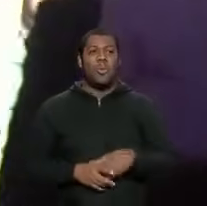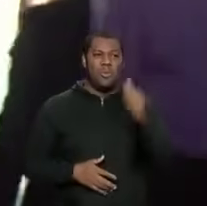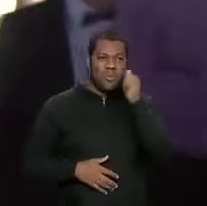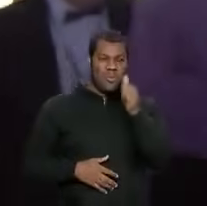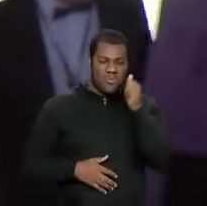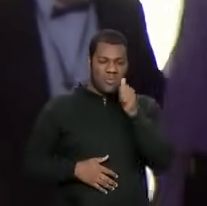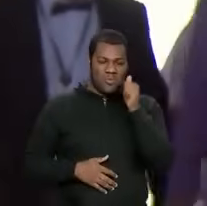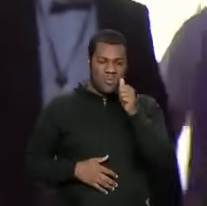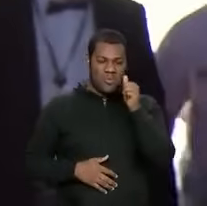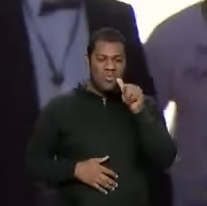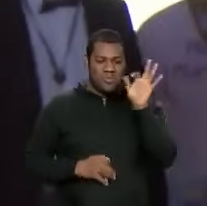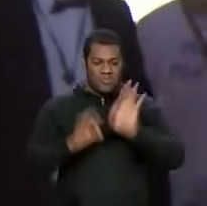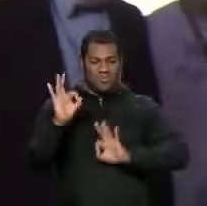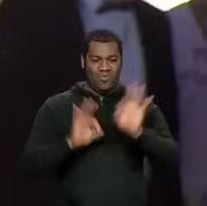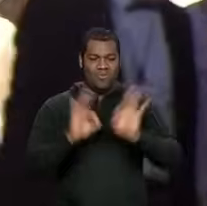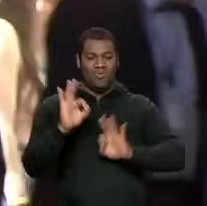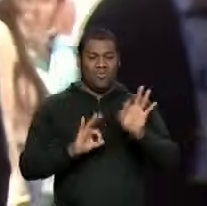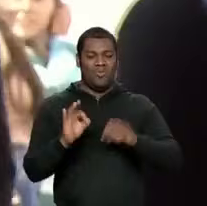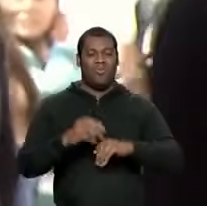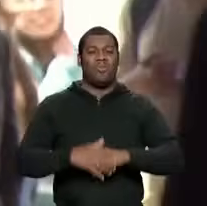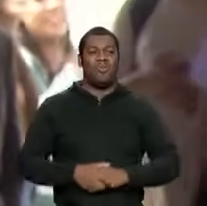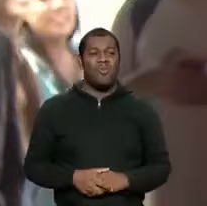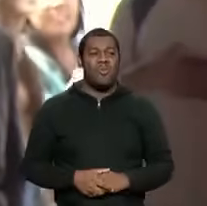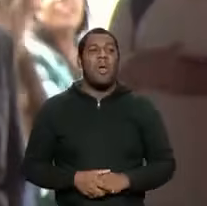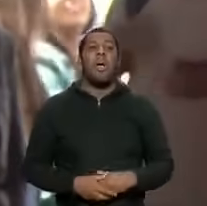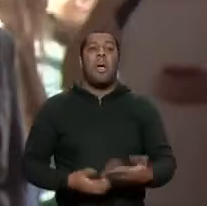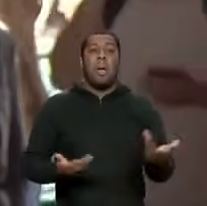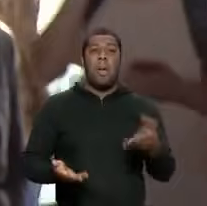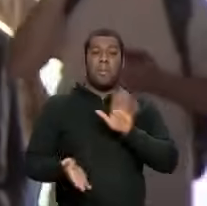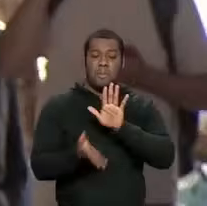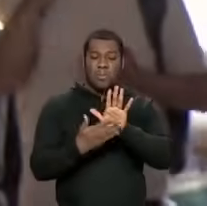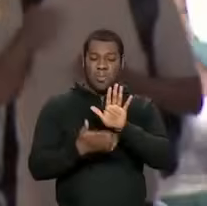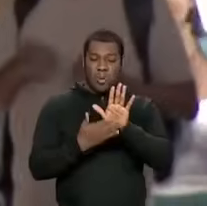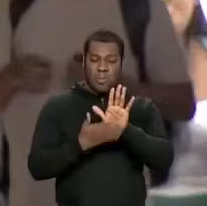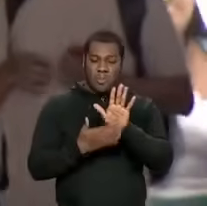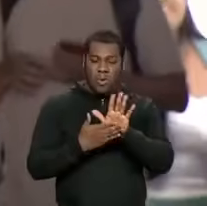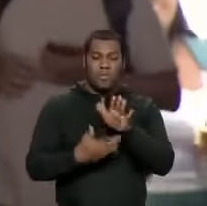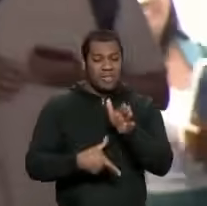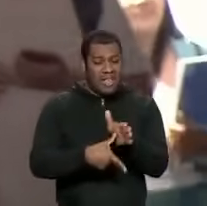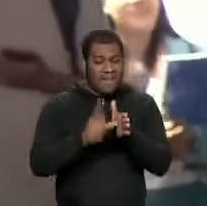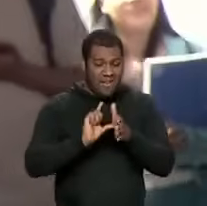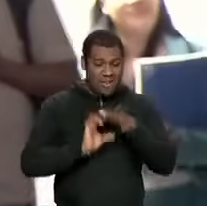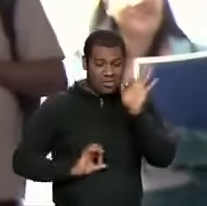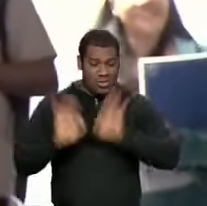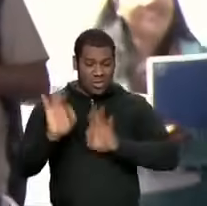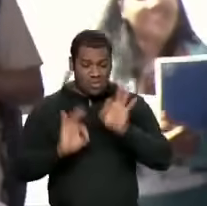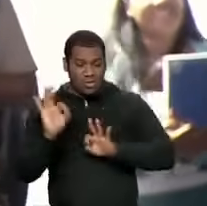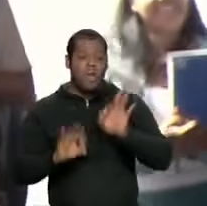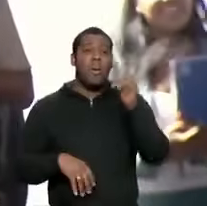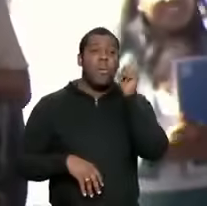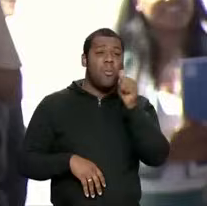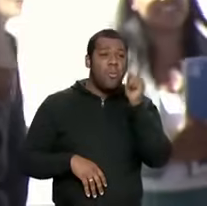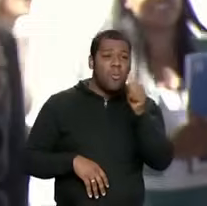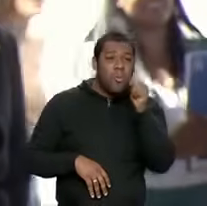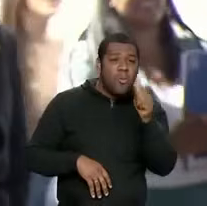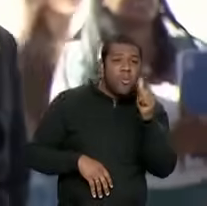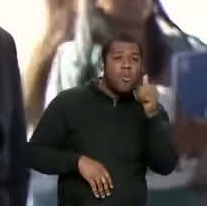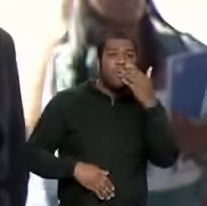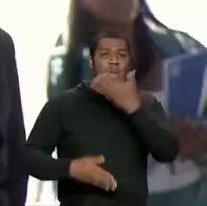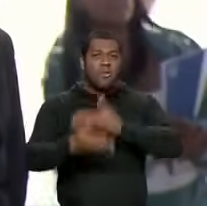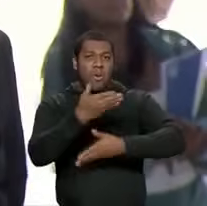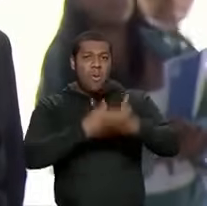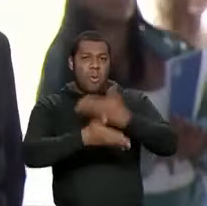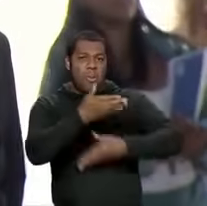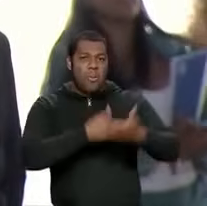foram muitos momentos a nossa pauta ela foi construída coletivamente com a comissão